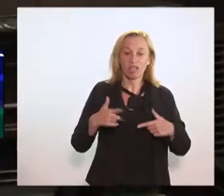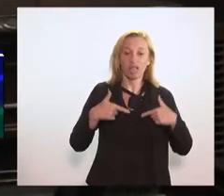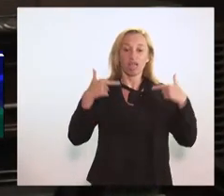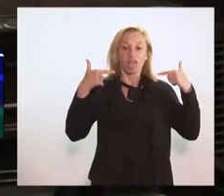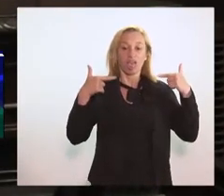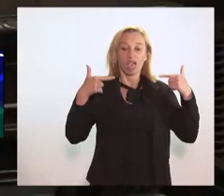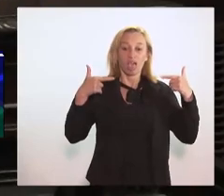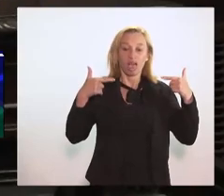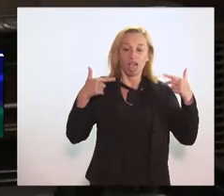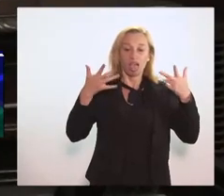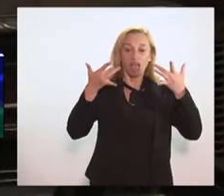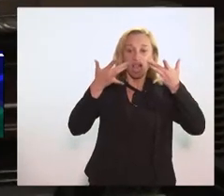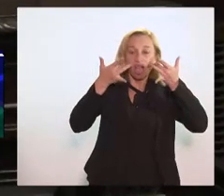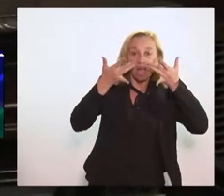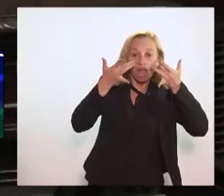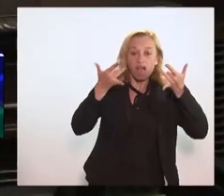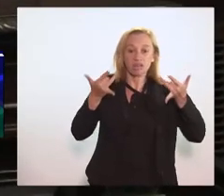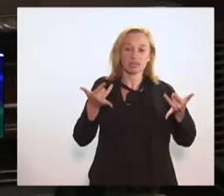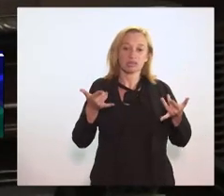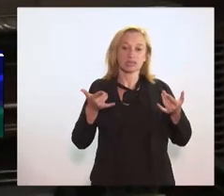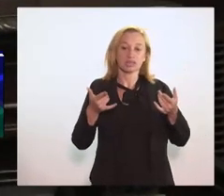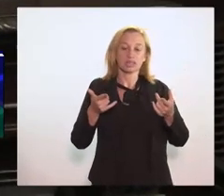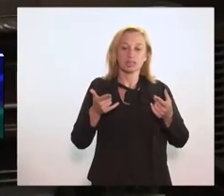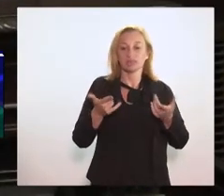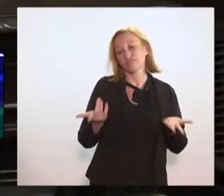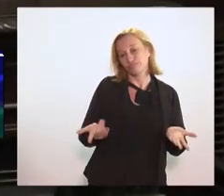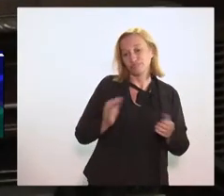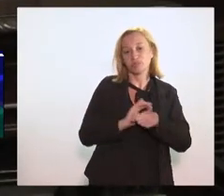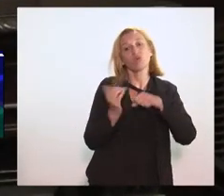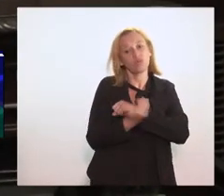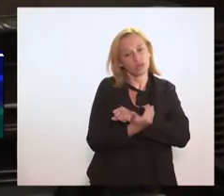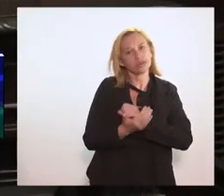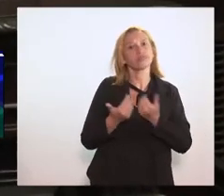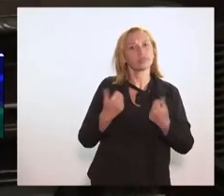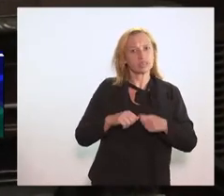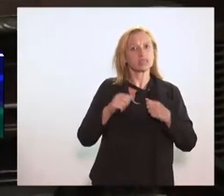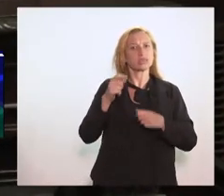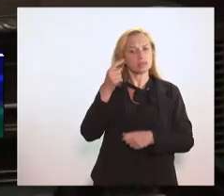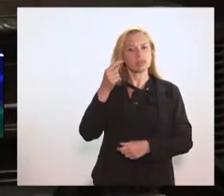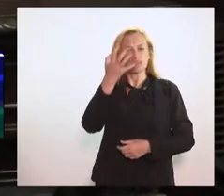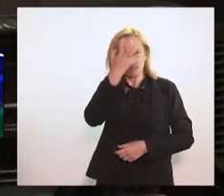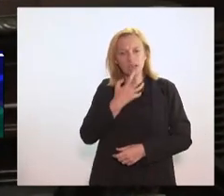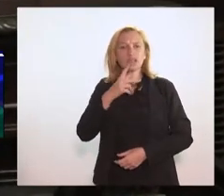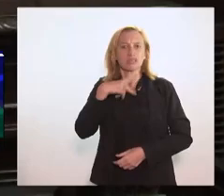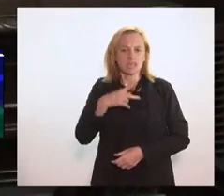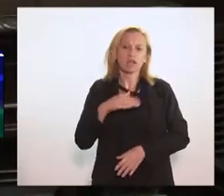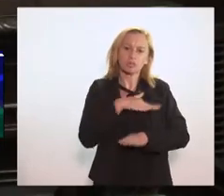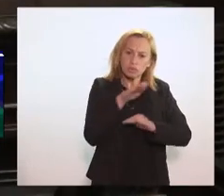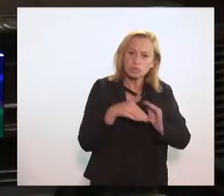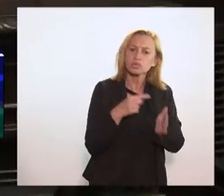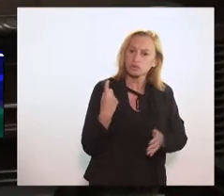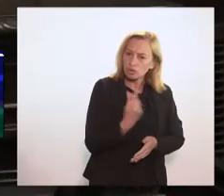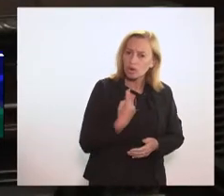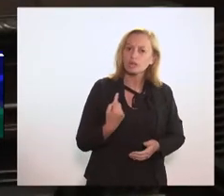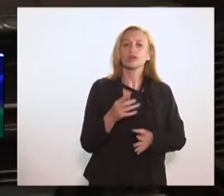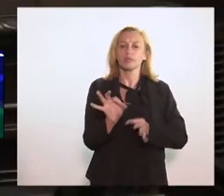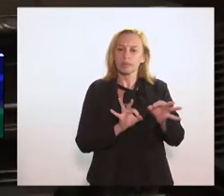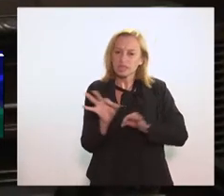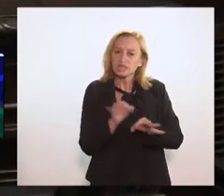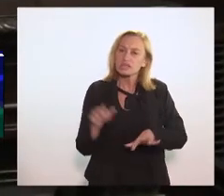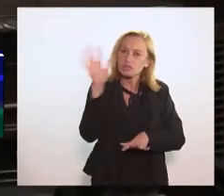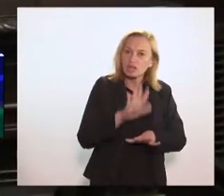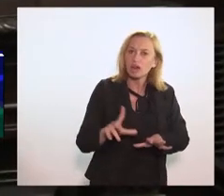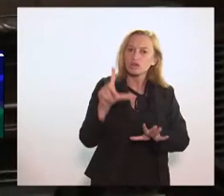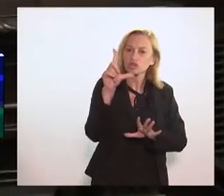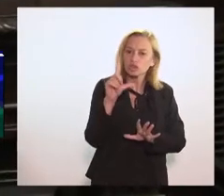em torno do Covid deve ser refutado por todos nós. Evidentemente, nós temos um plano nacional de